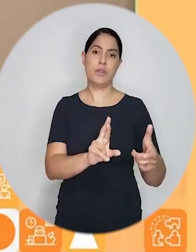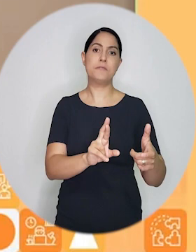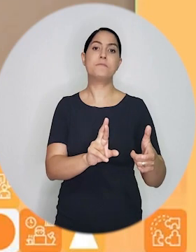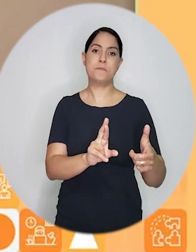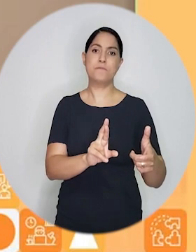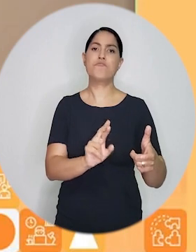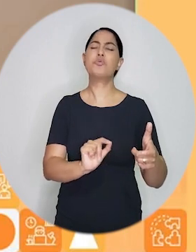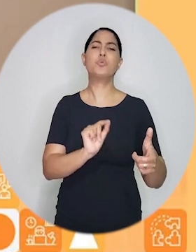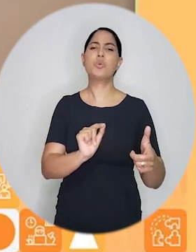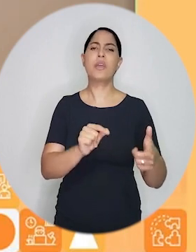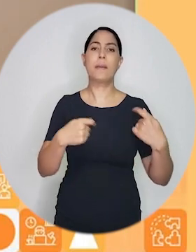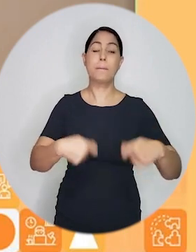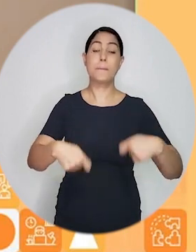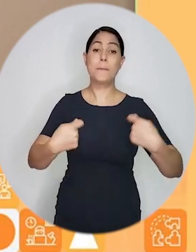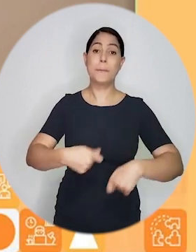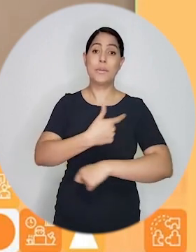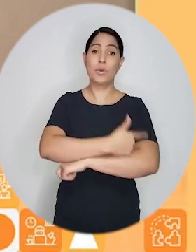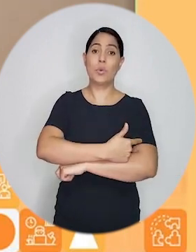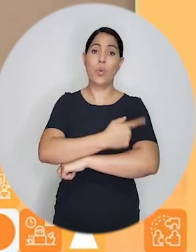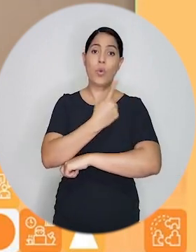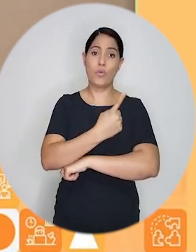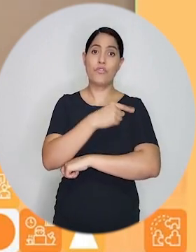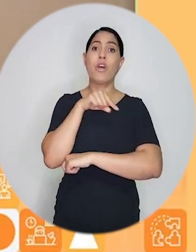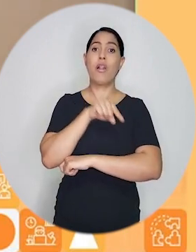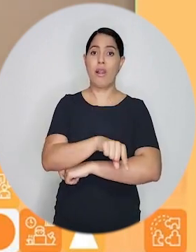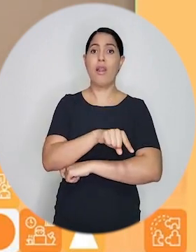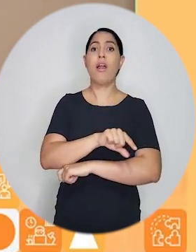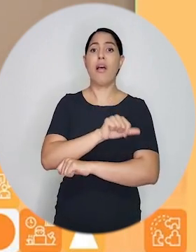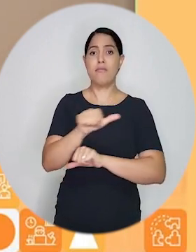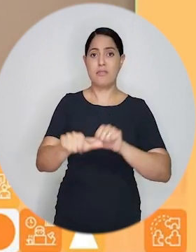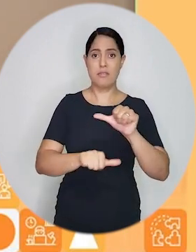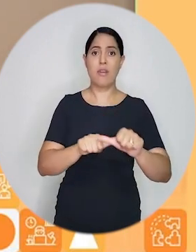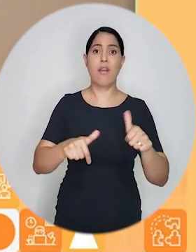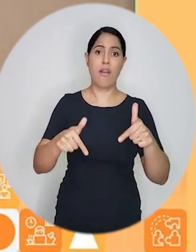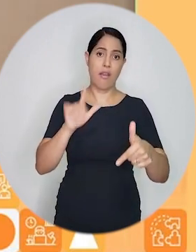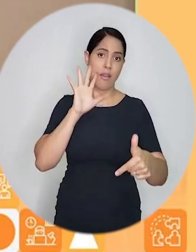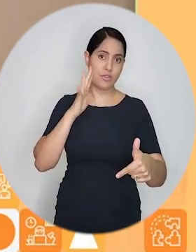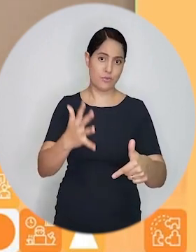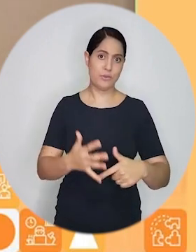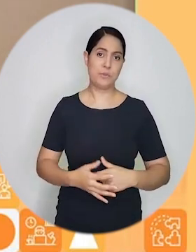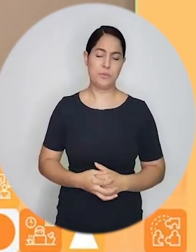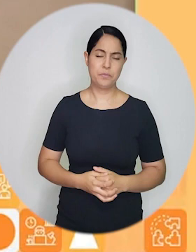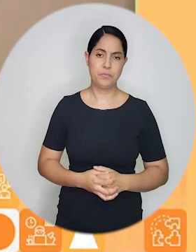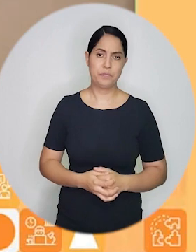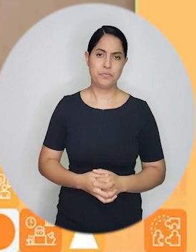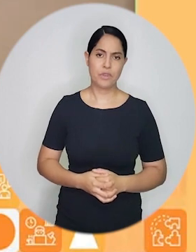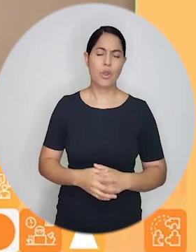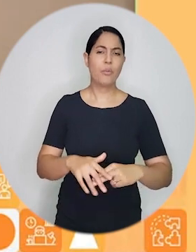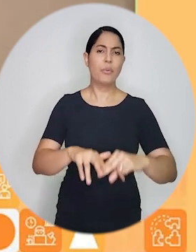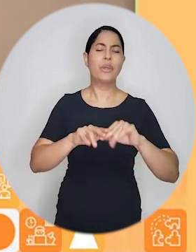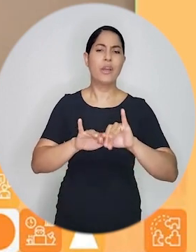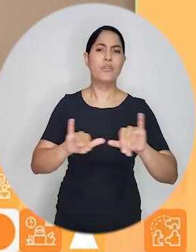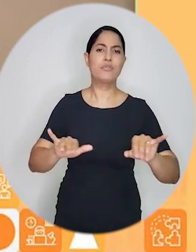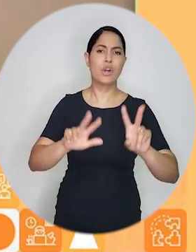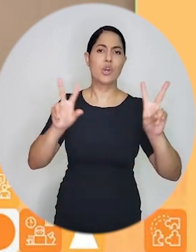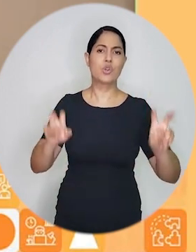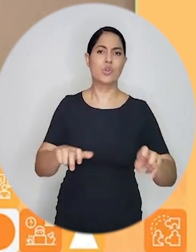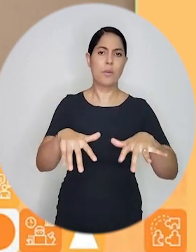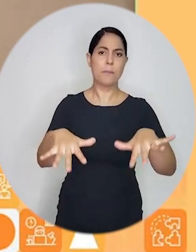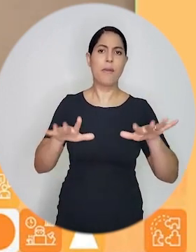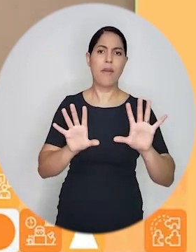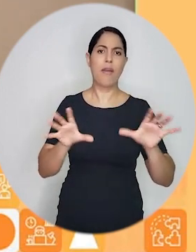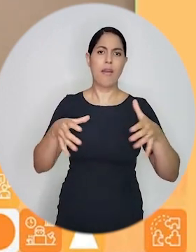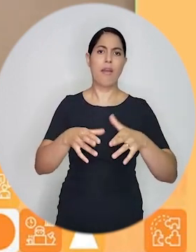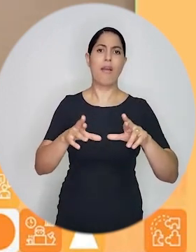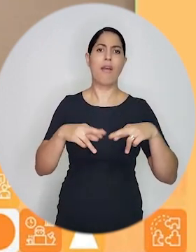sai o resultado do que precisa ser deliberado. Por que eu falo que a Assembleia é